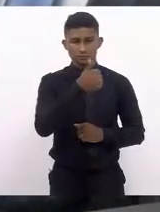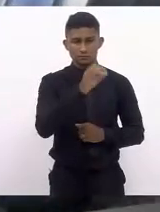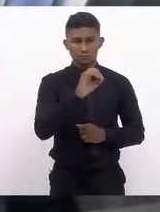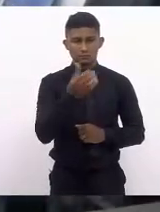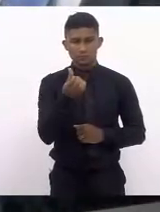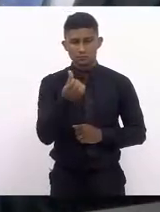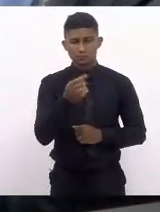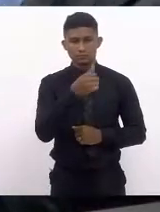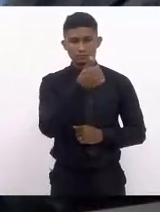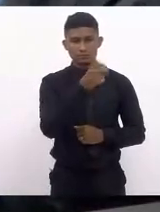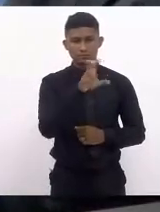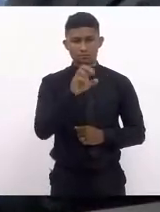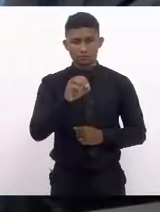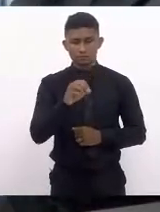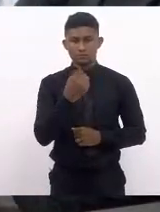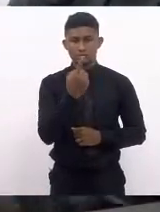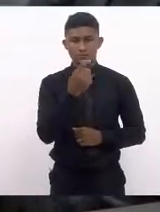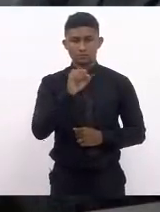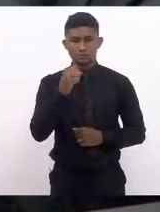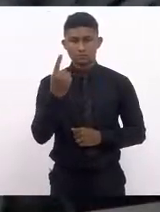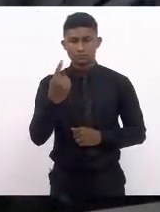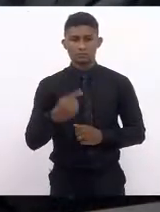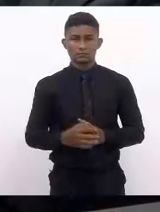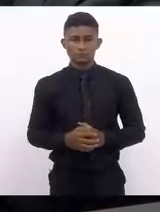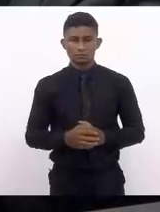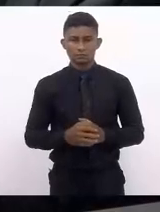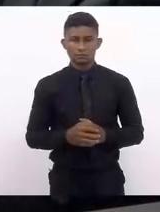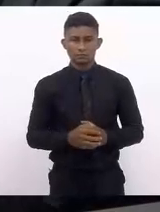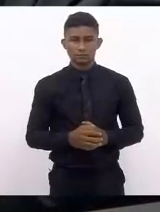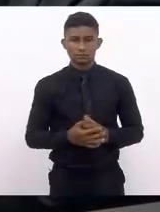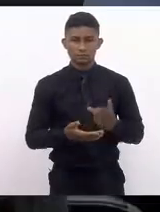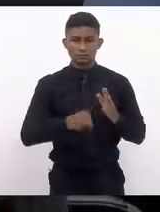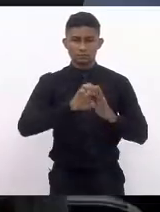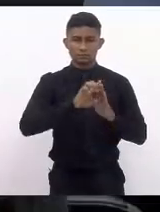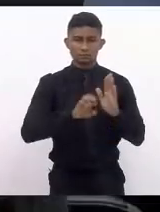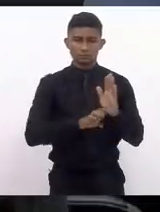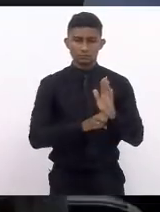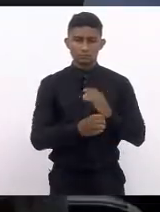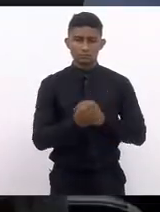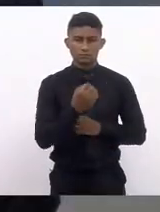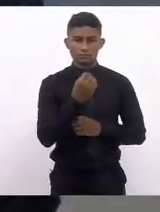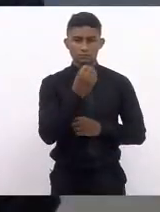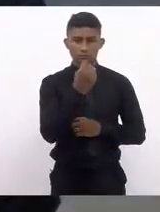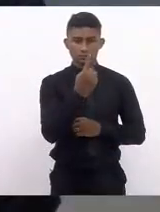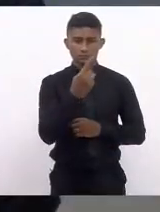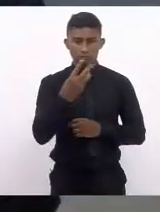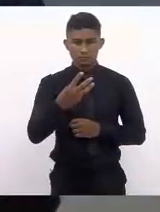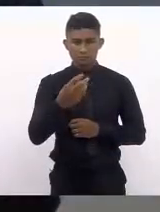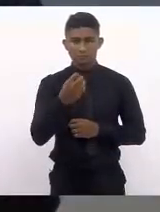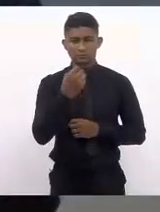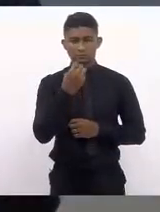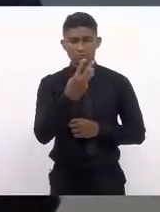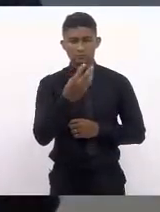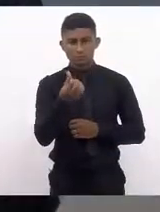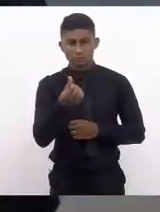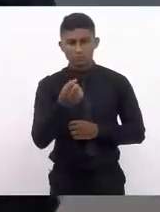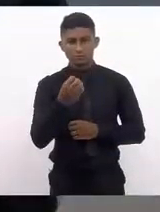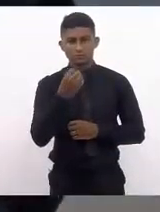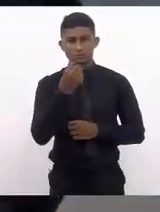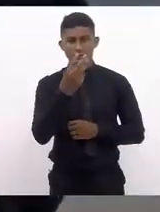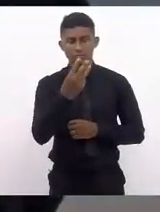106 151 81 favorável consumindo aglutinativas emendas 1336